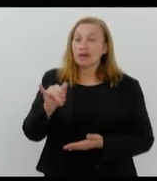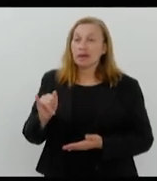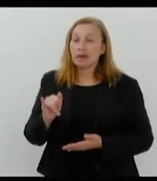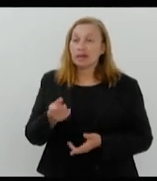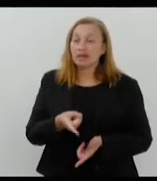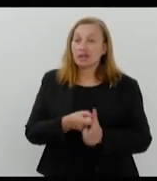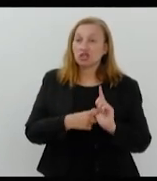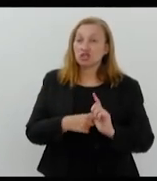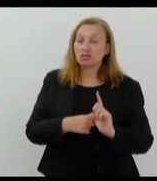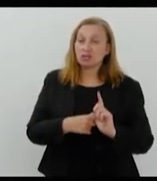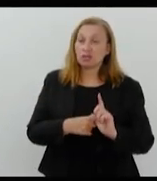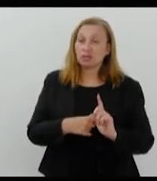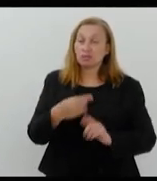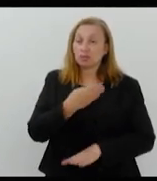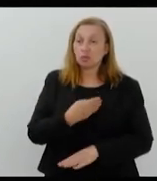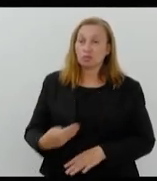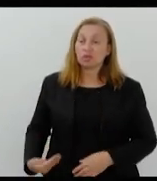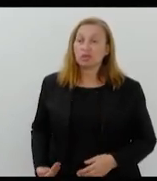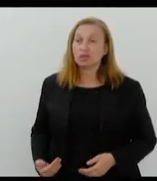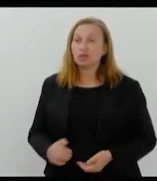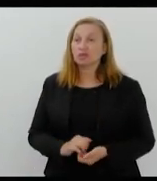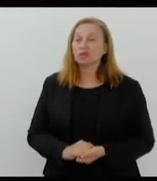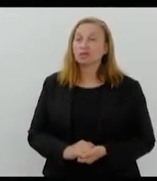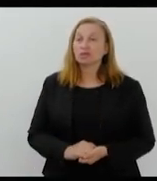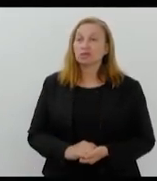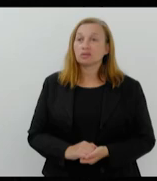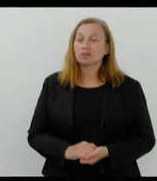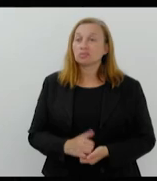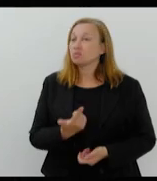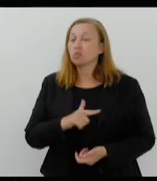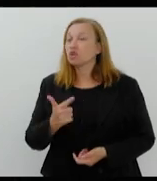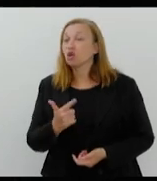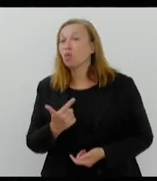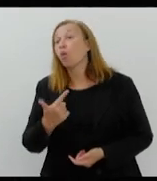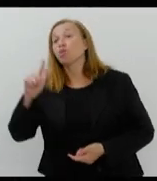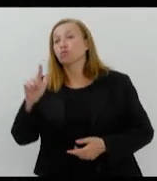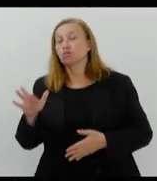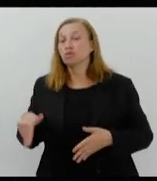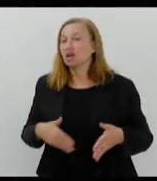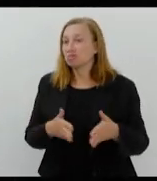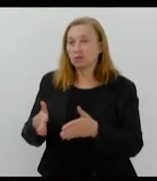pública, que não há outro caminho,